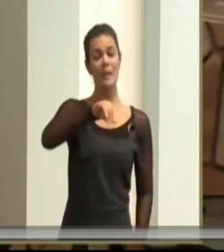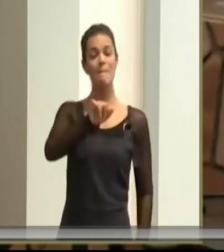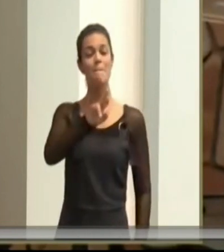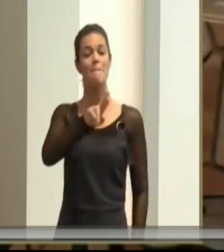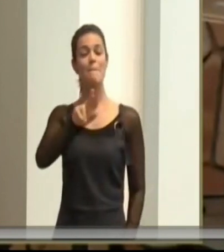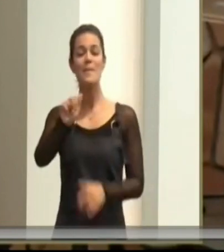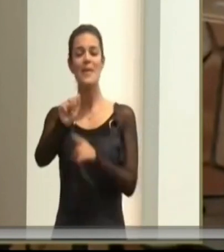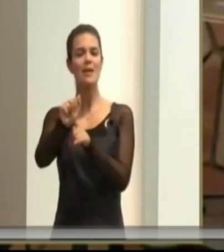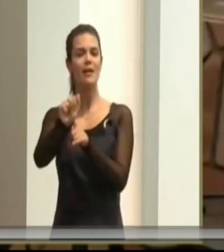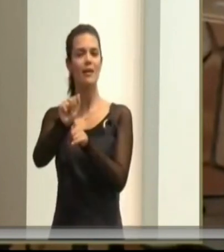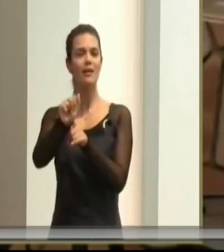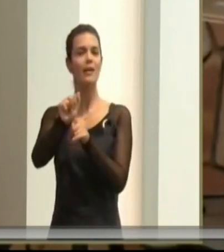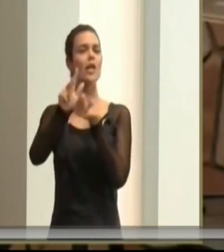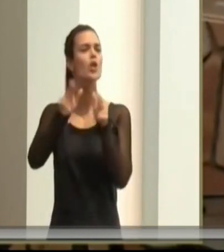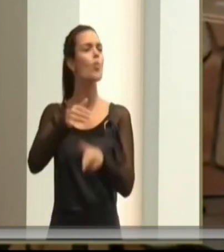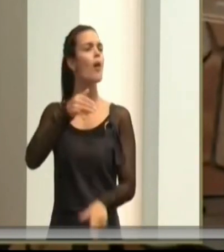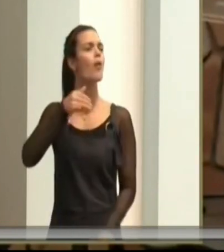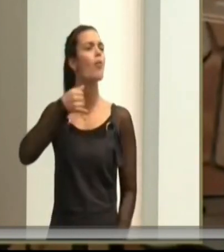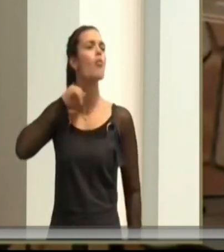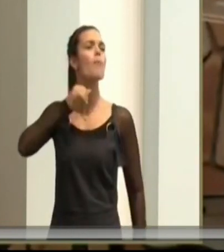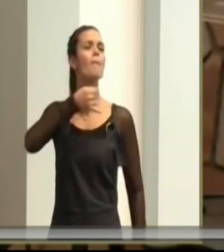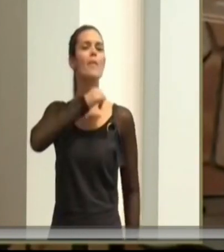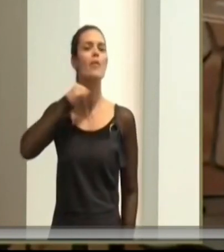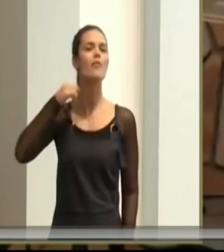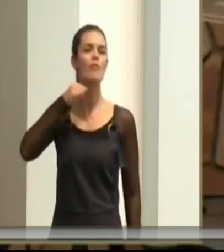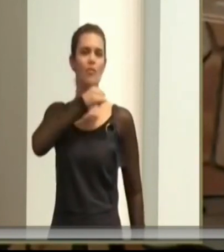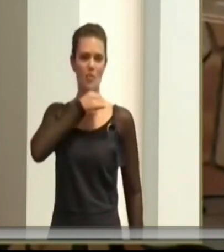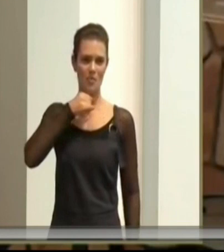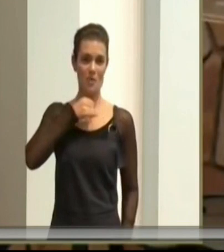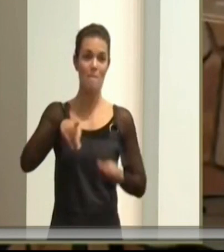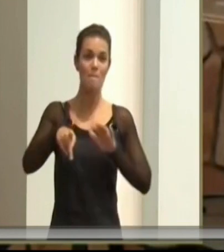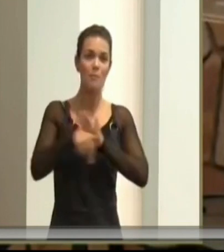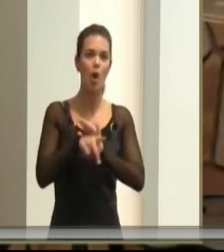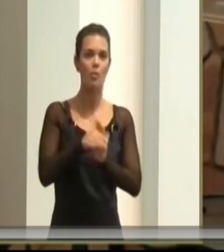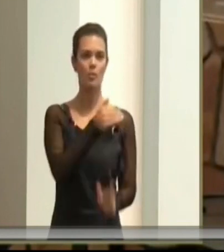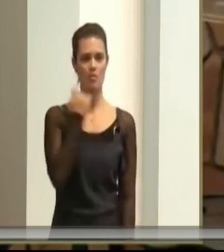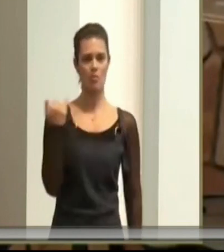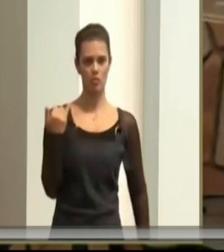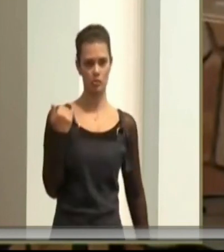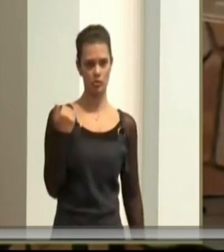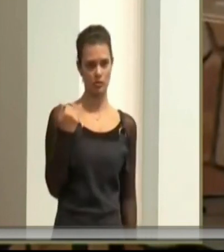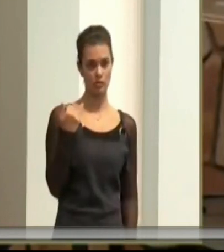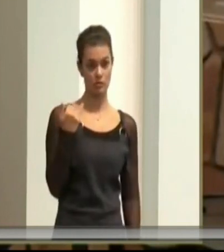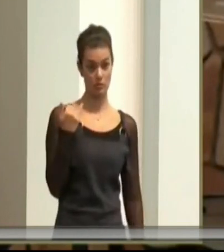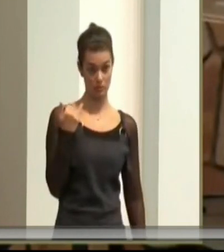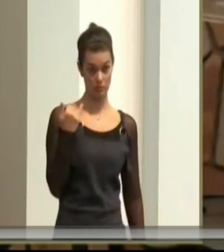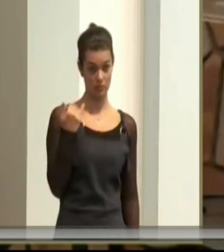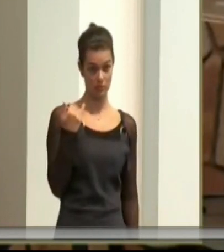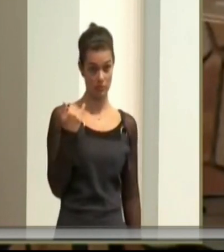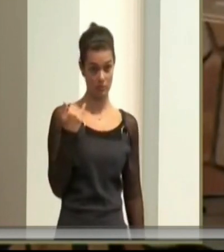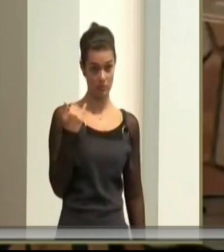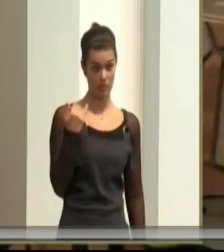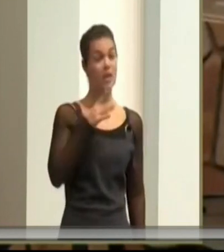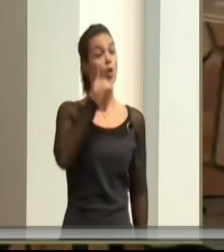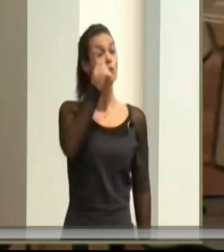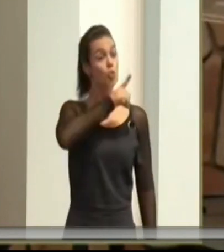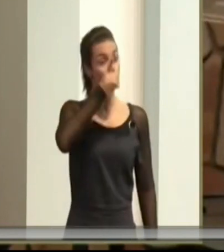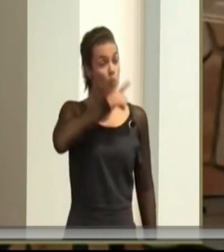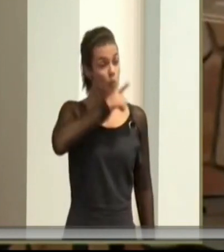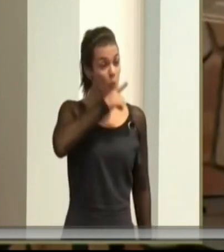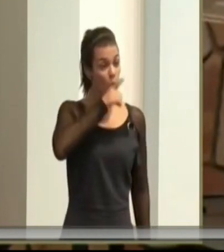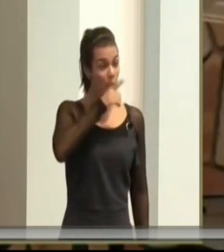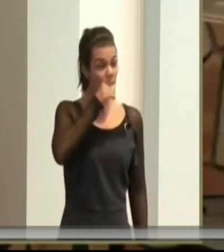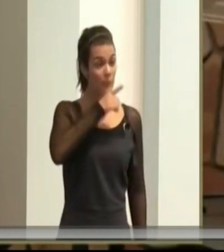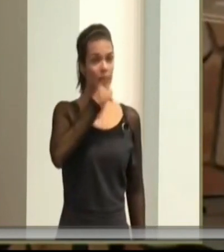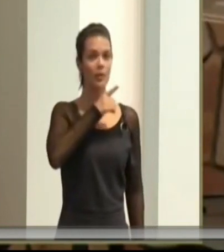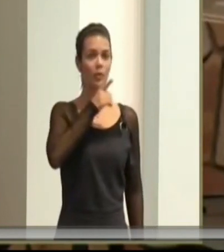para untar, como unguento para o sepultamento. No primeiro dia da semana, domingo da Páscoa,